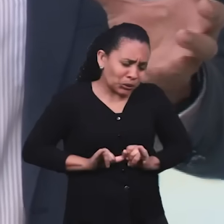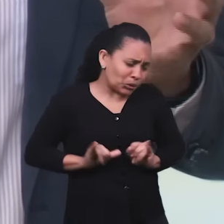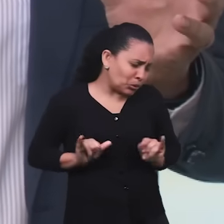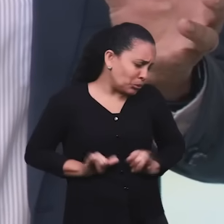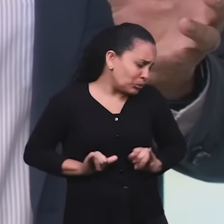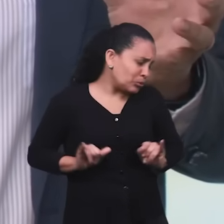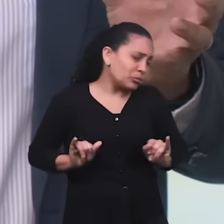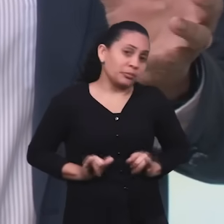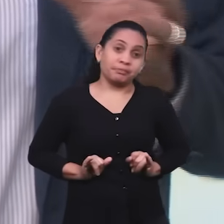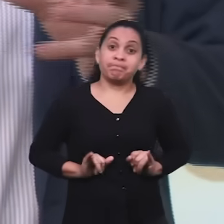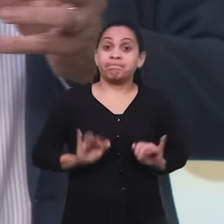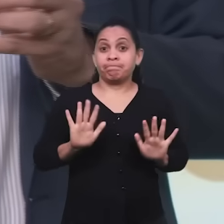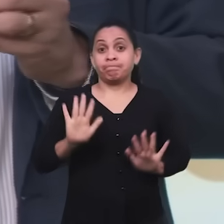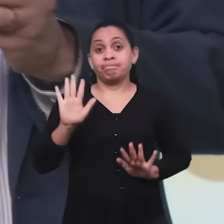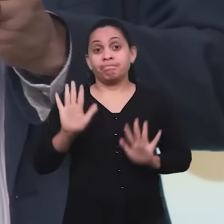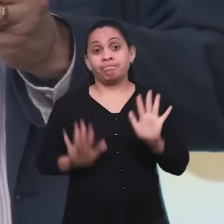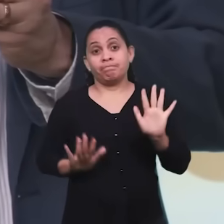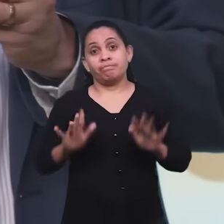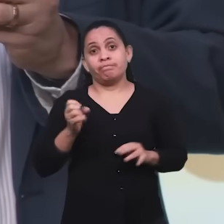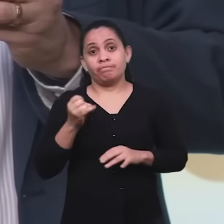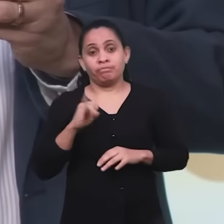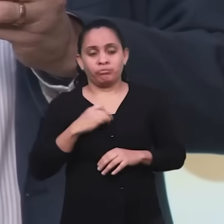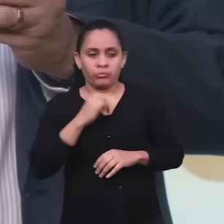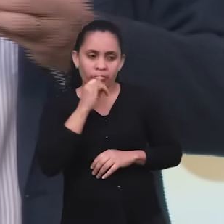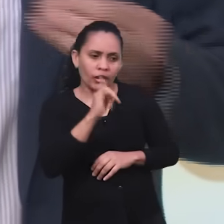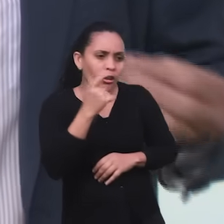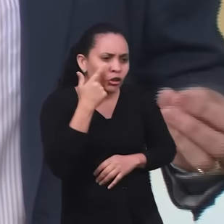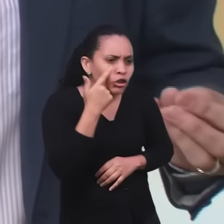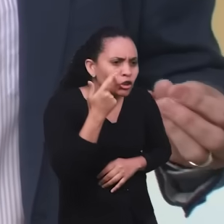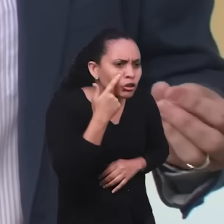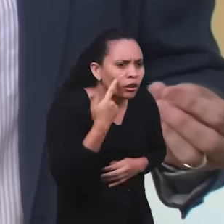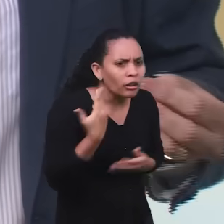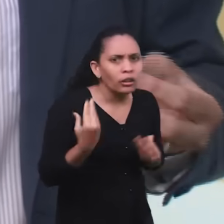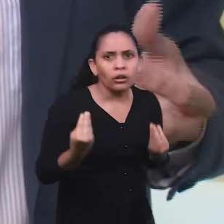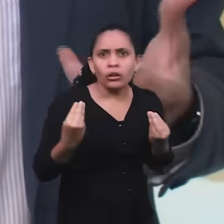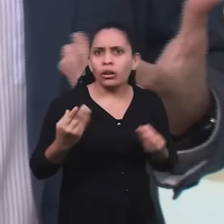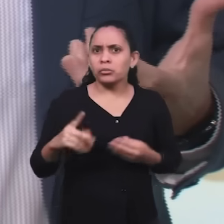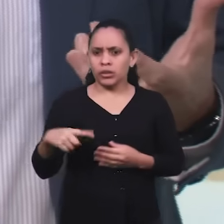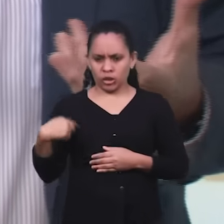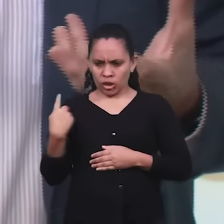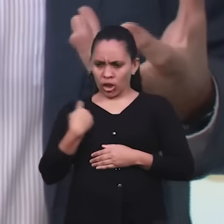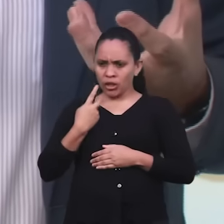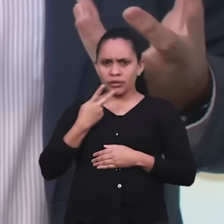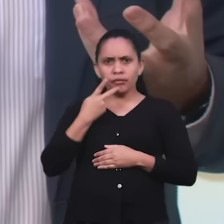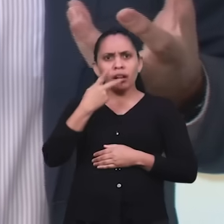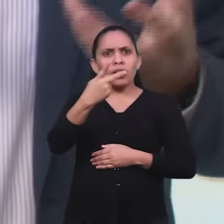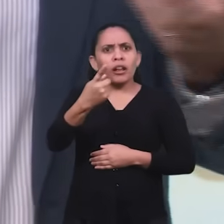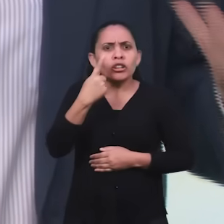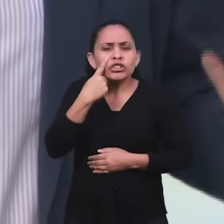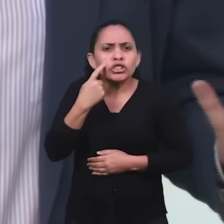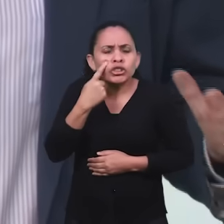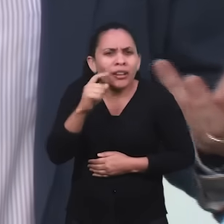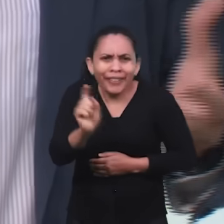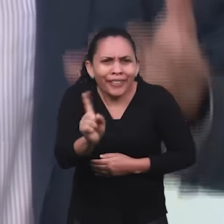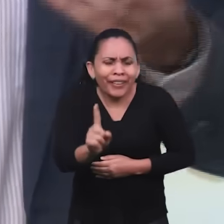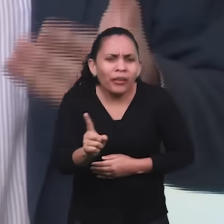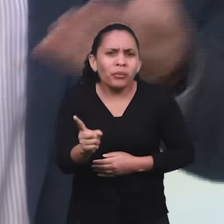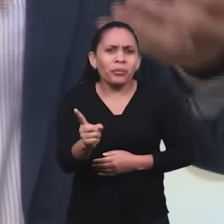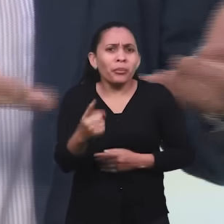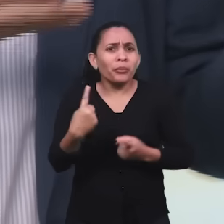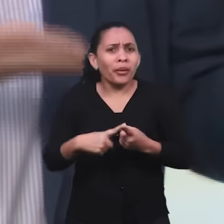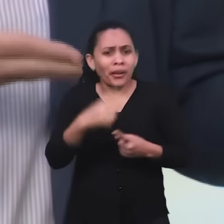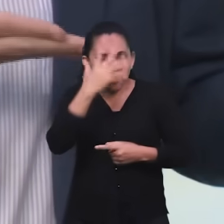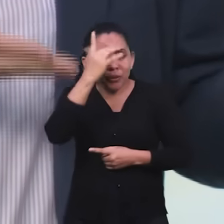um grande sofrimento? Às vezes você dizer, não chores, nós não temos como dizer isso, porque